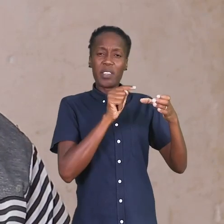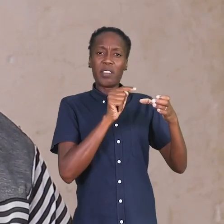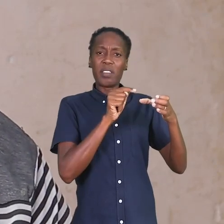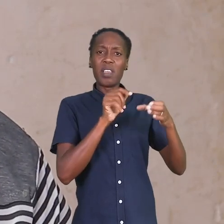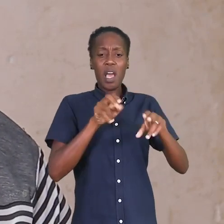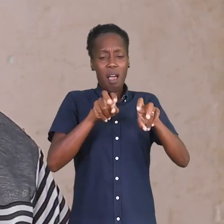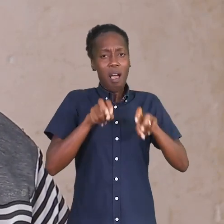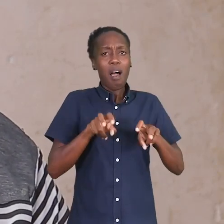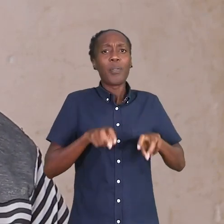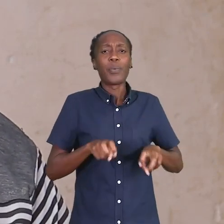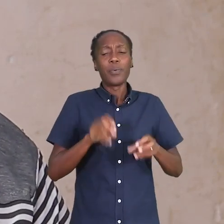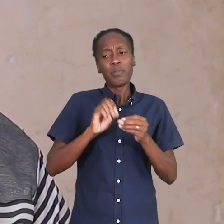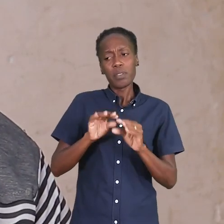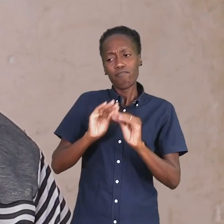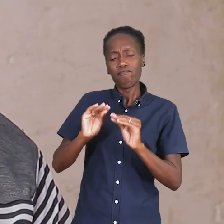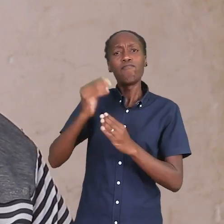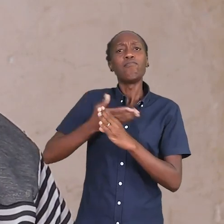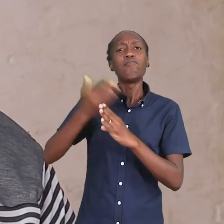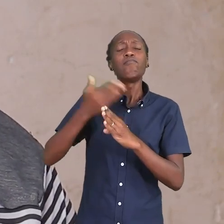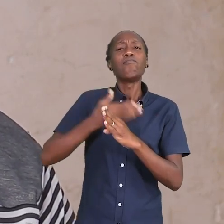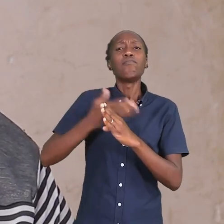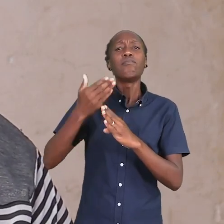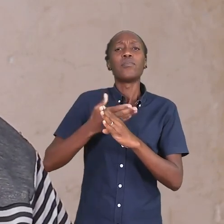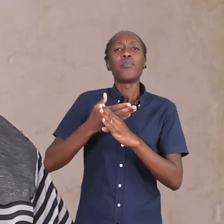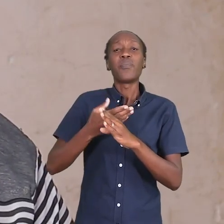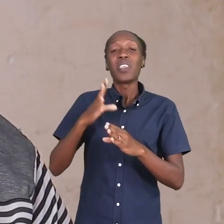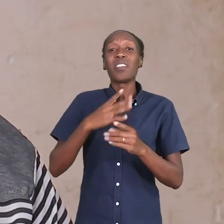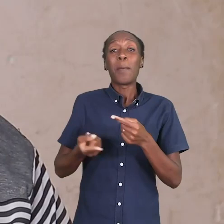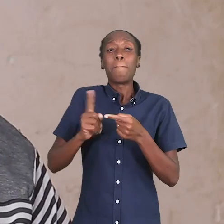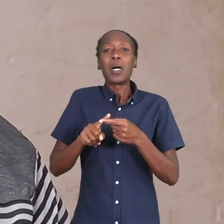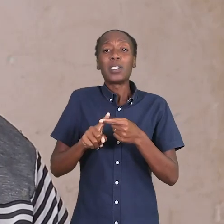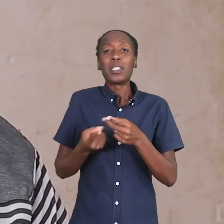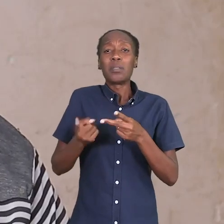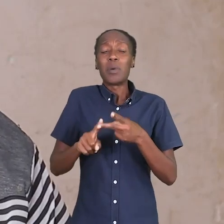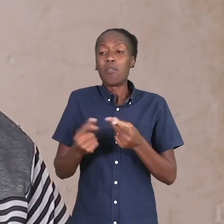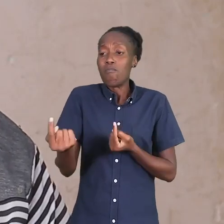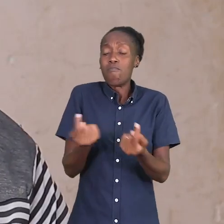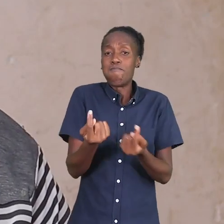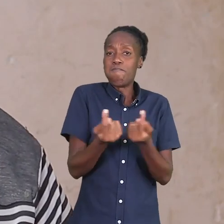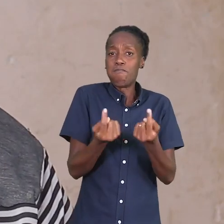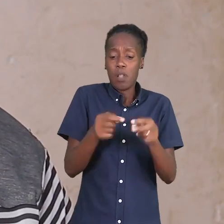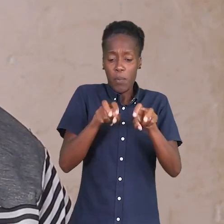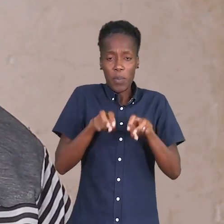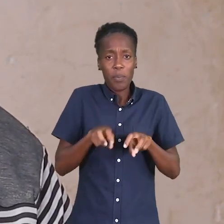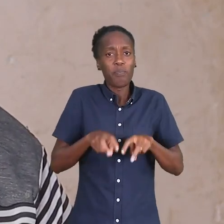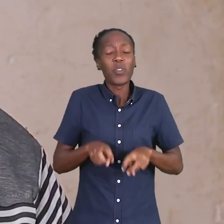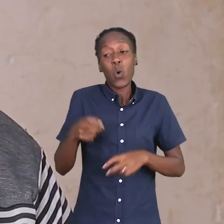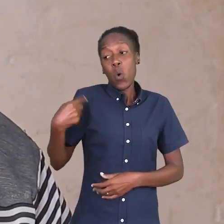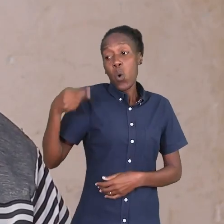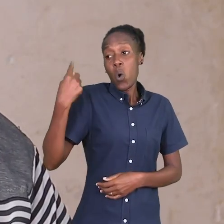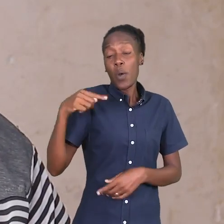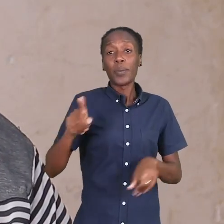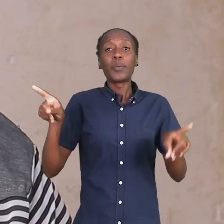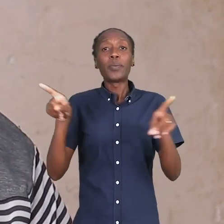base dessa referência, estou cada dia a receber mais alunos. Mesmo ontem teve uma